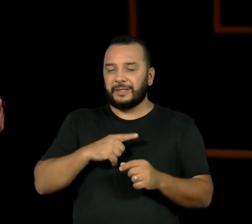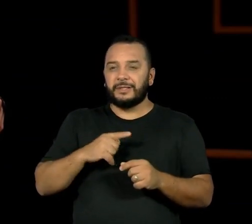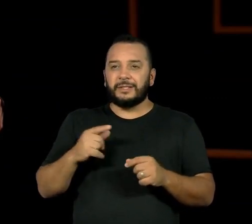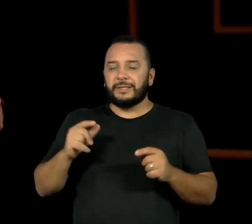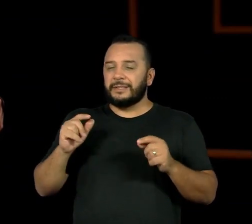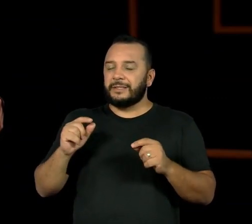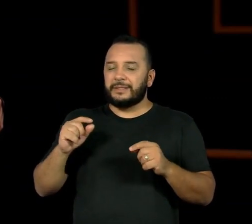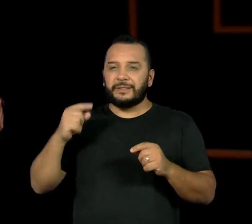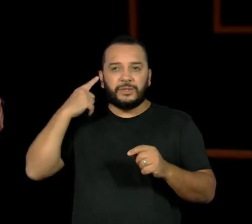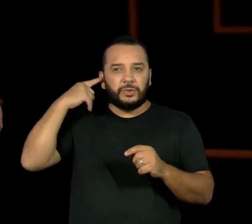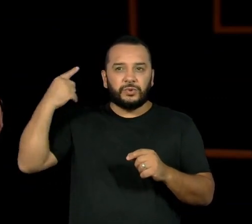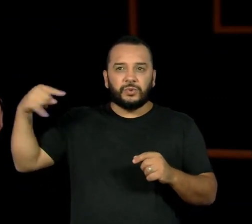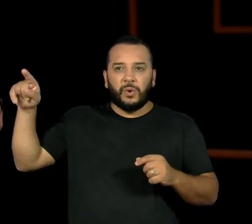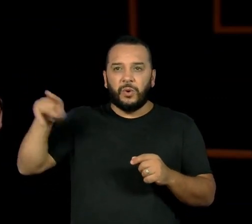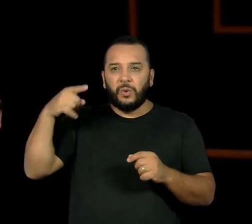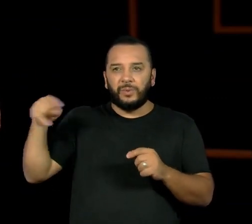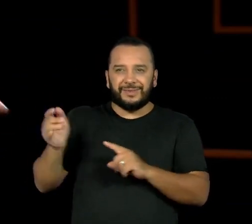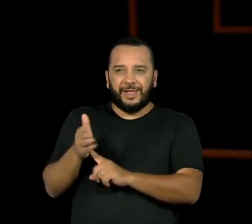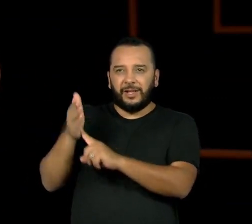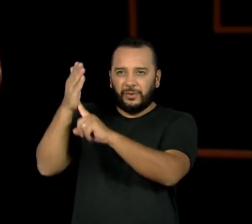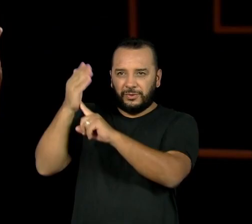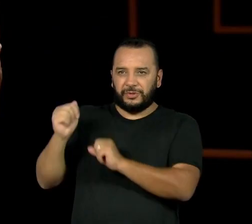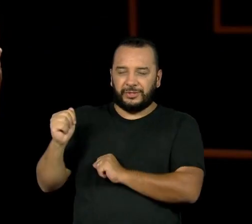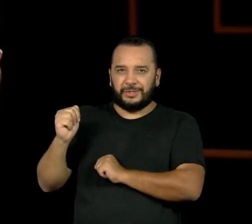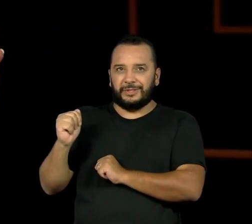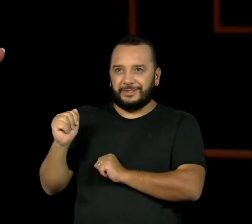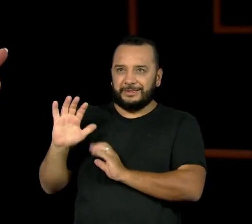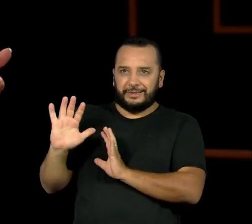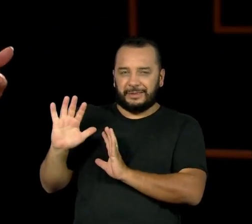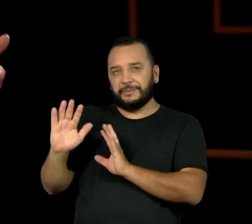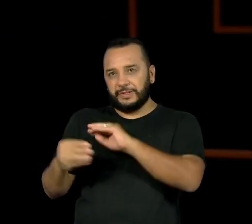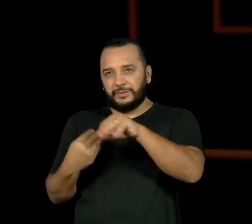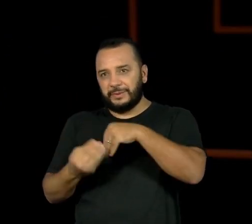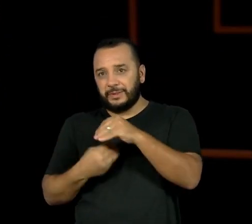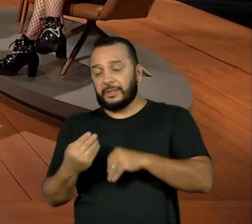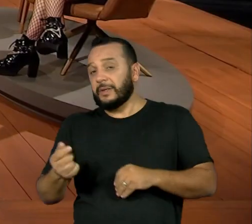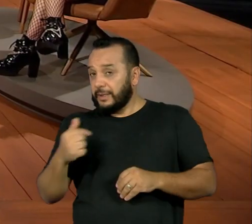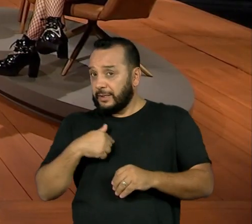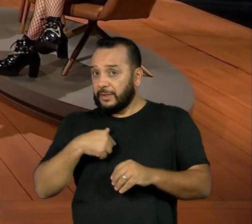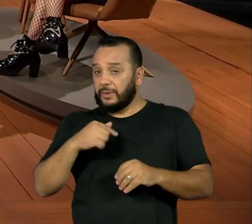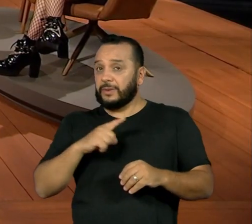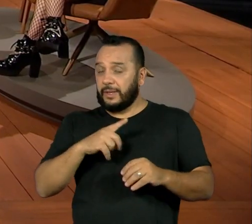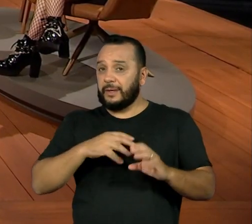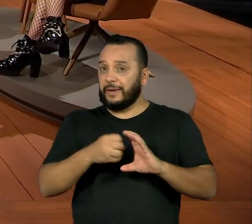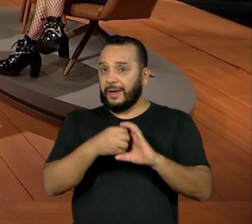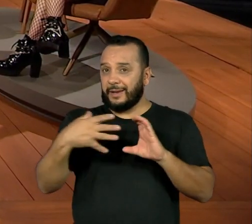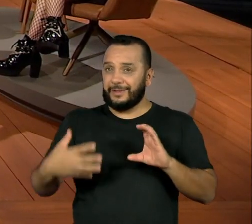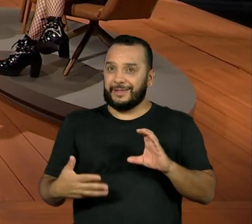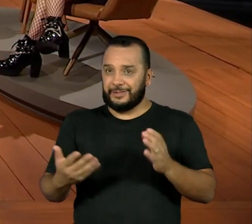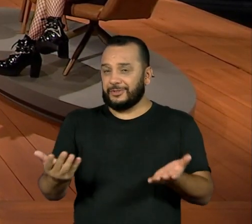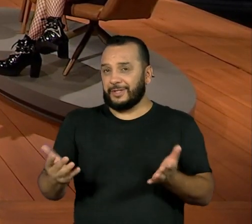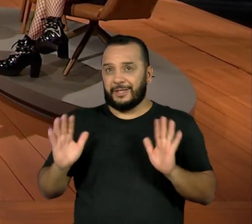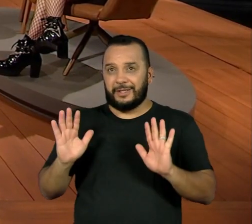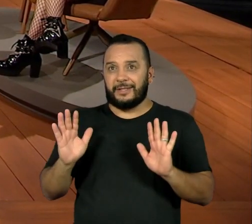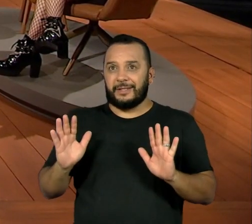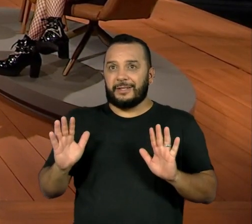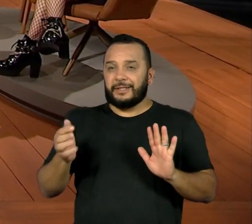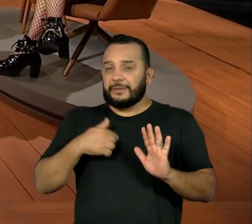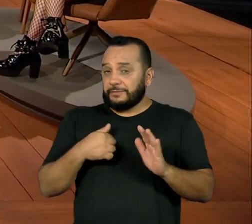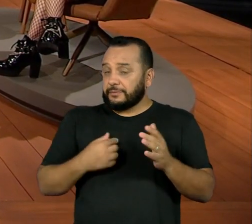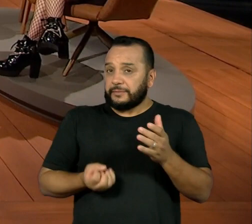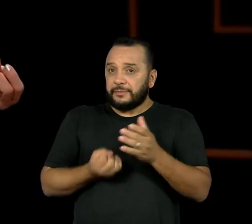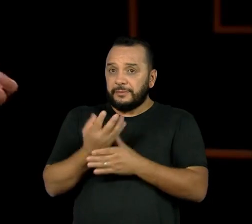fosse um disco primoroso. E eu tenho aquela característica, né? Podia ser o que vier o traço número 2. Porque eu fiz uma música